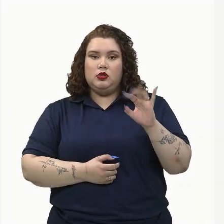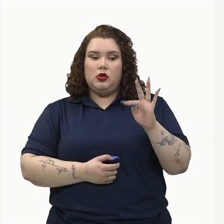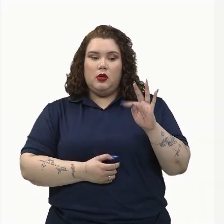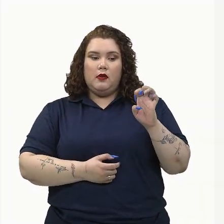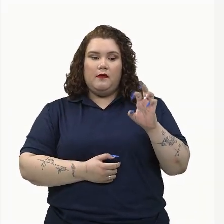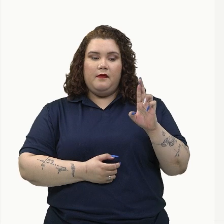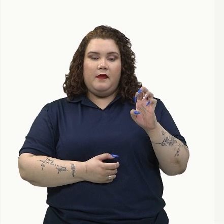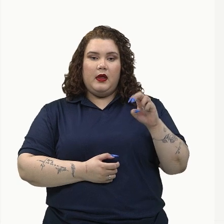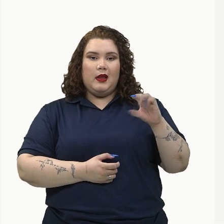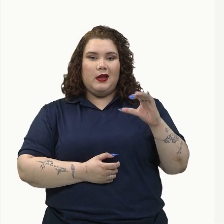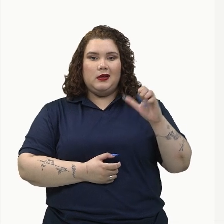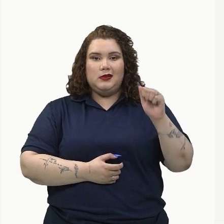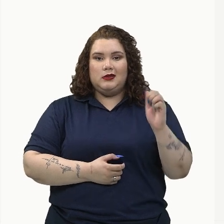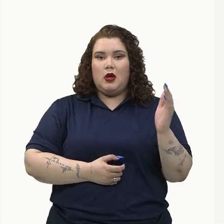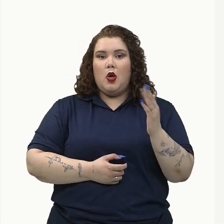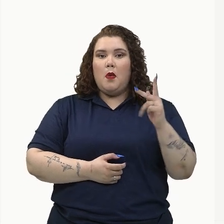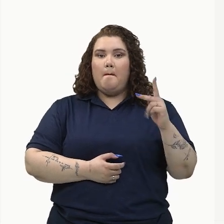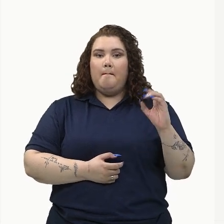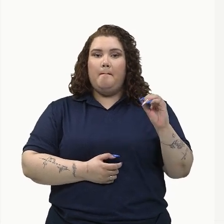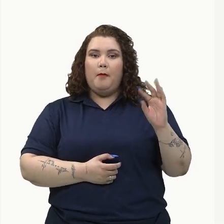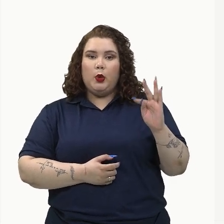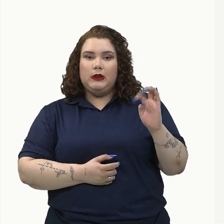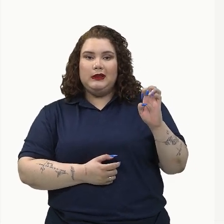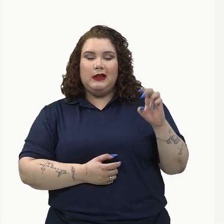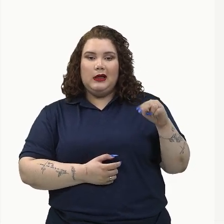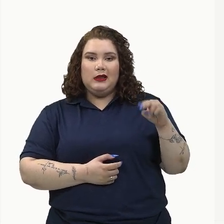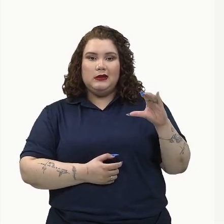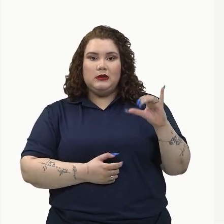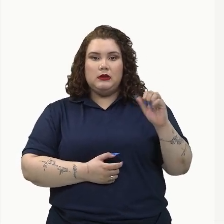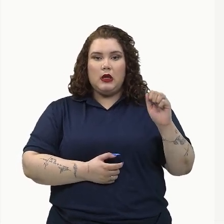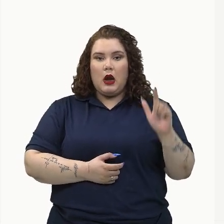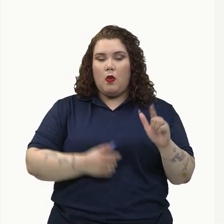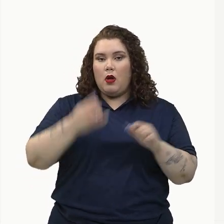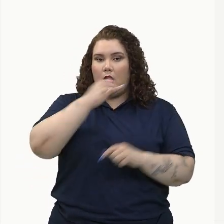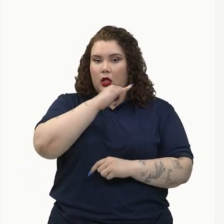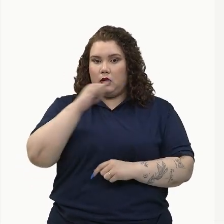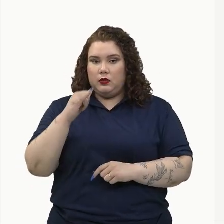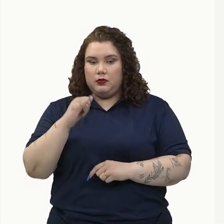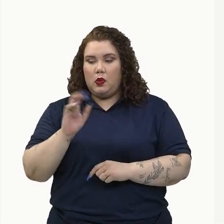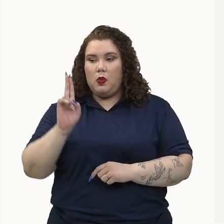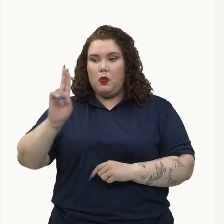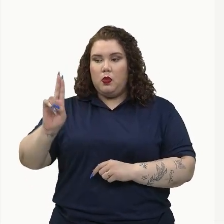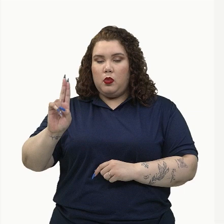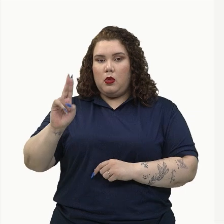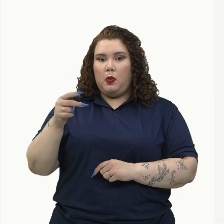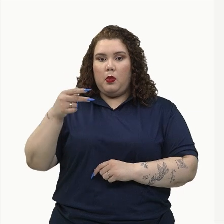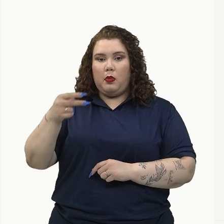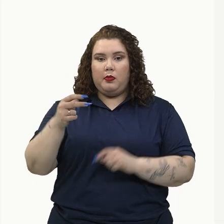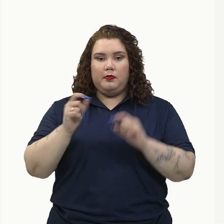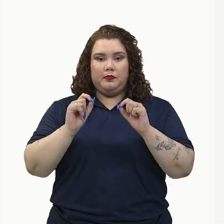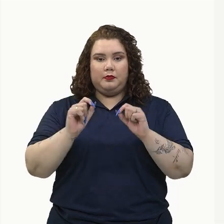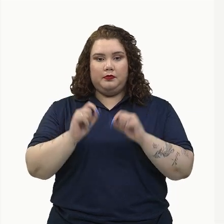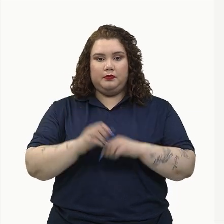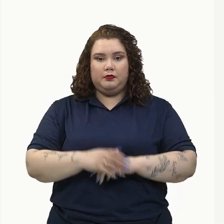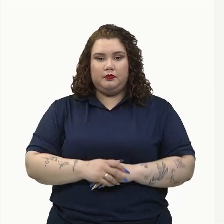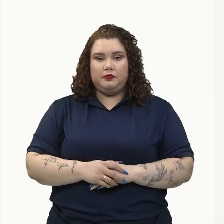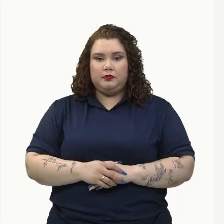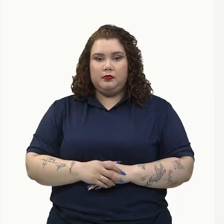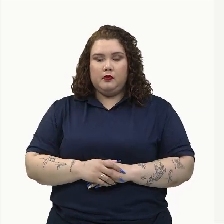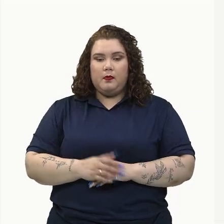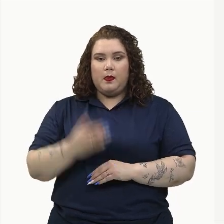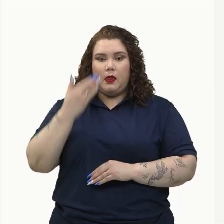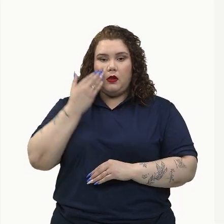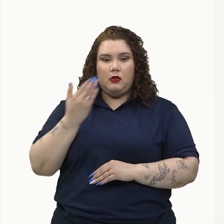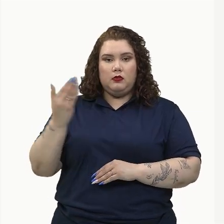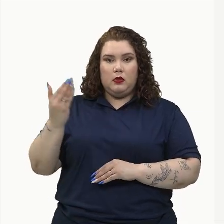potencial elétrico, tá? Aqui diz que U é igual a